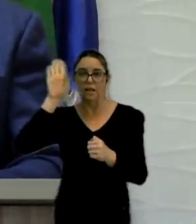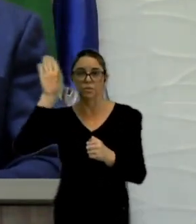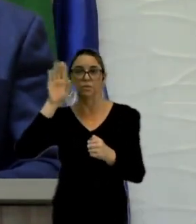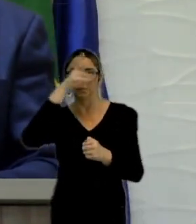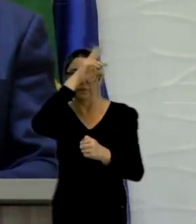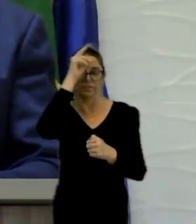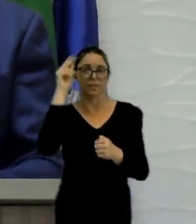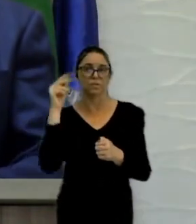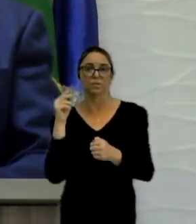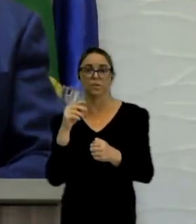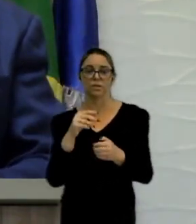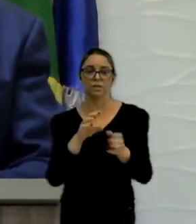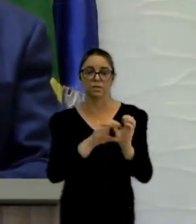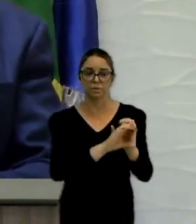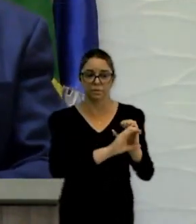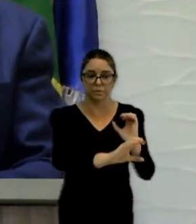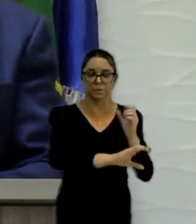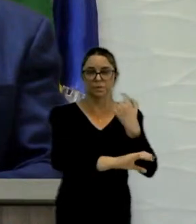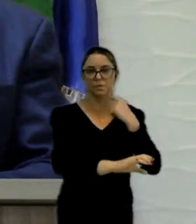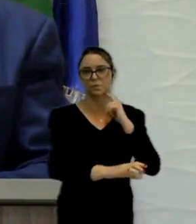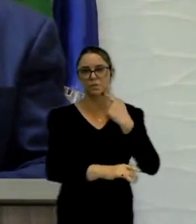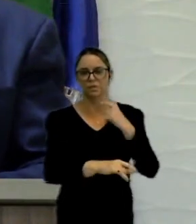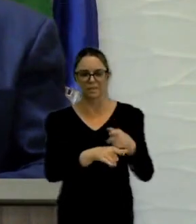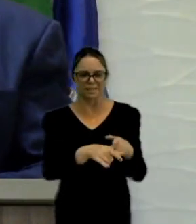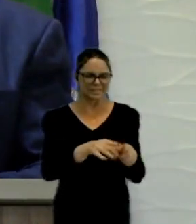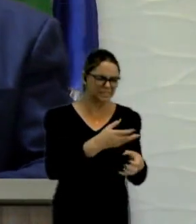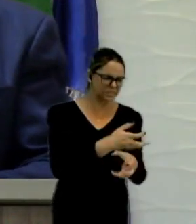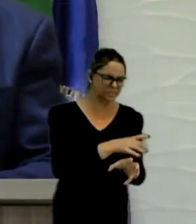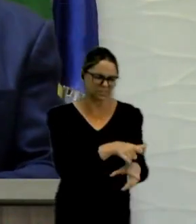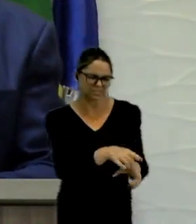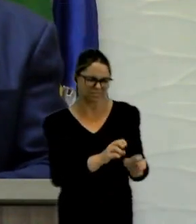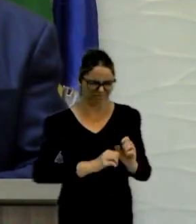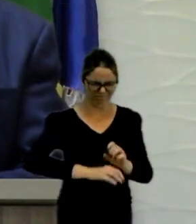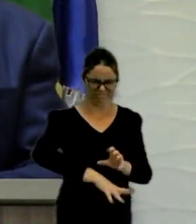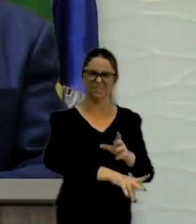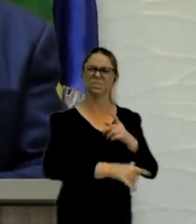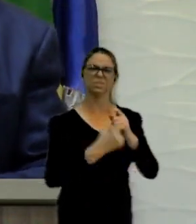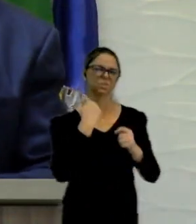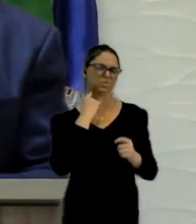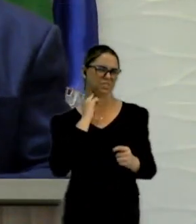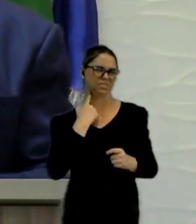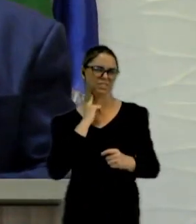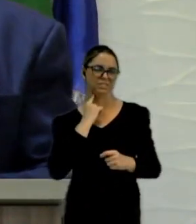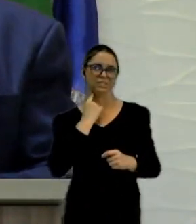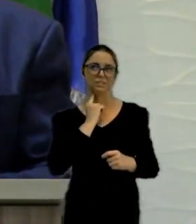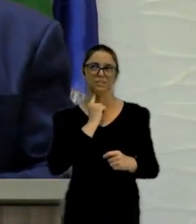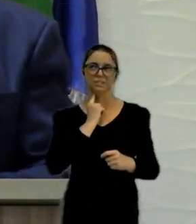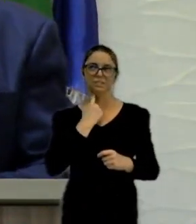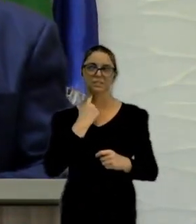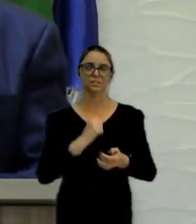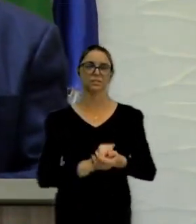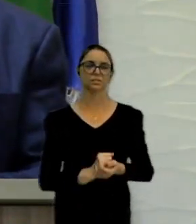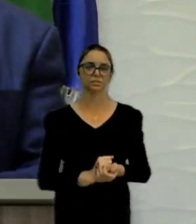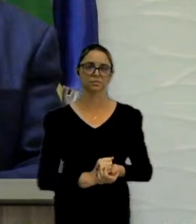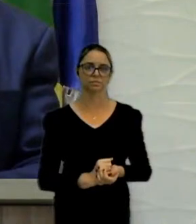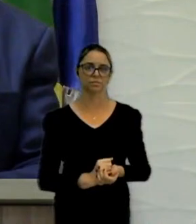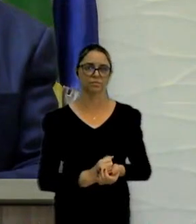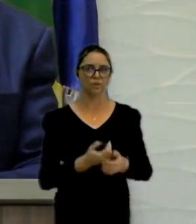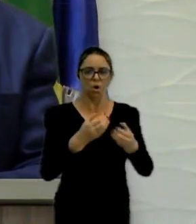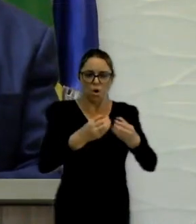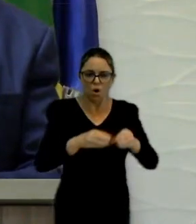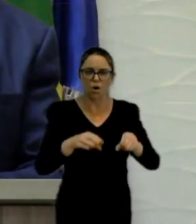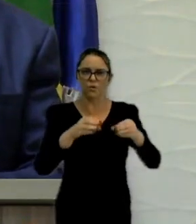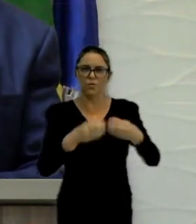tirasse o esgoto, vereador. Que ele joga os deletos lá na a sujeira do quarto do ovo, joga na